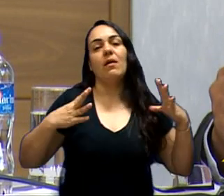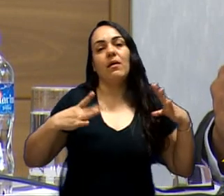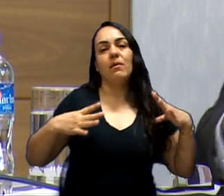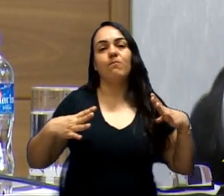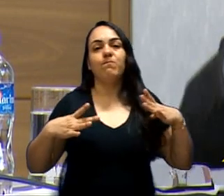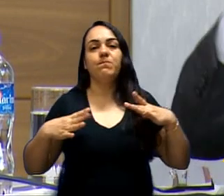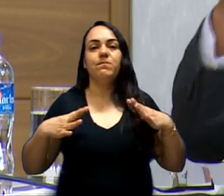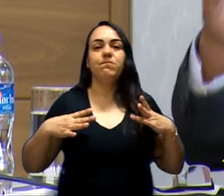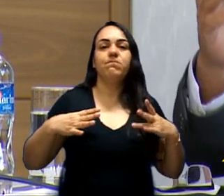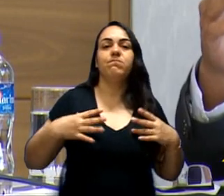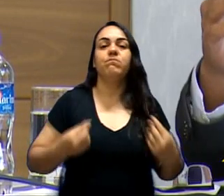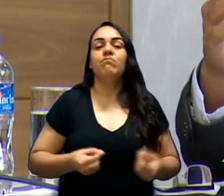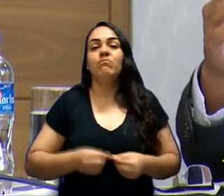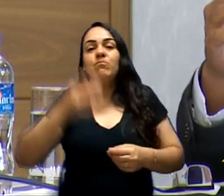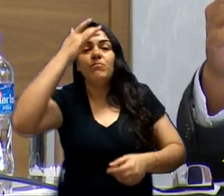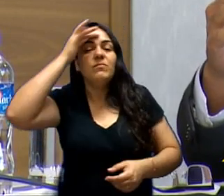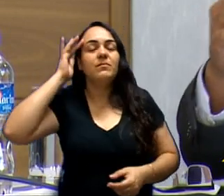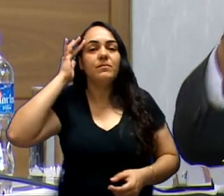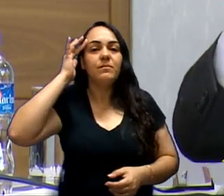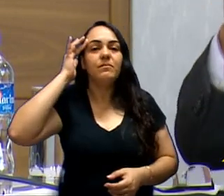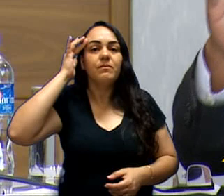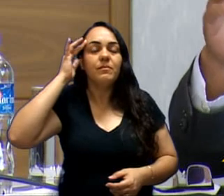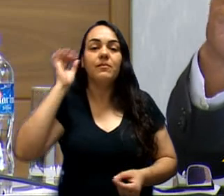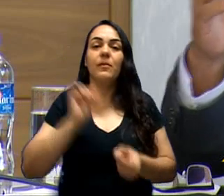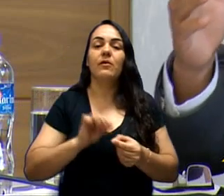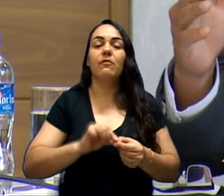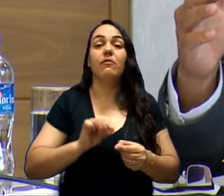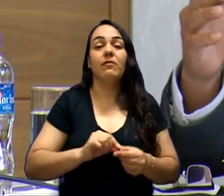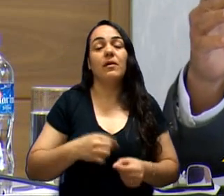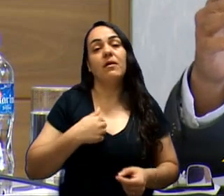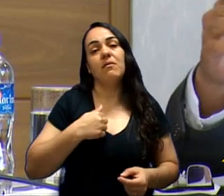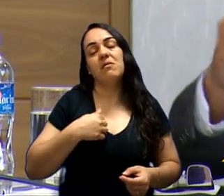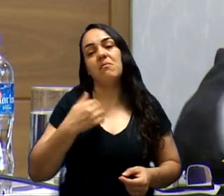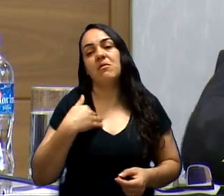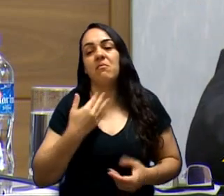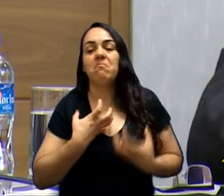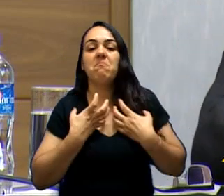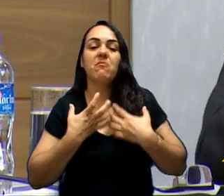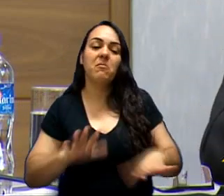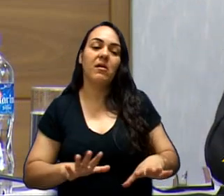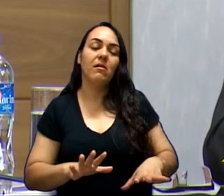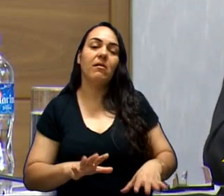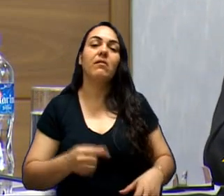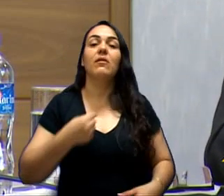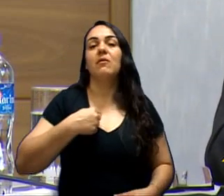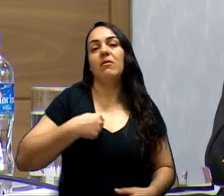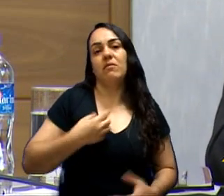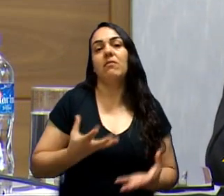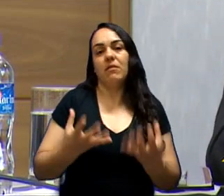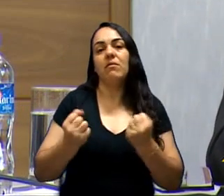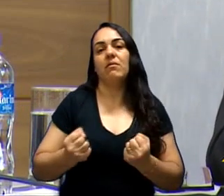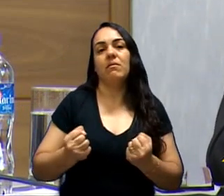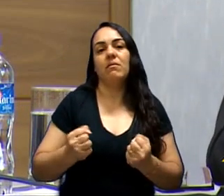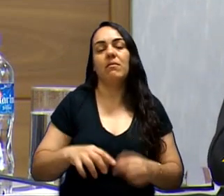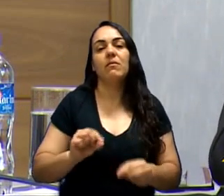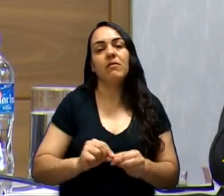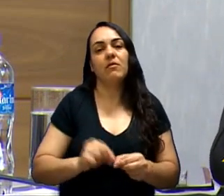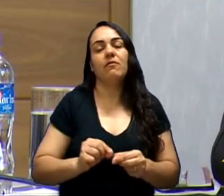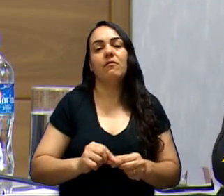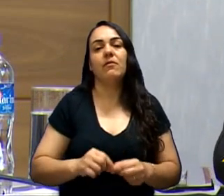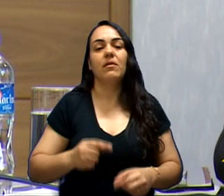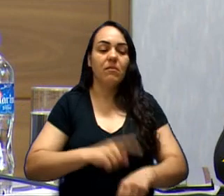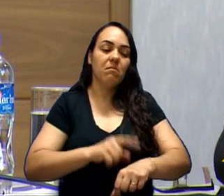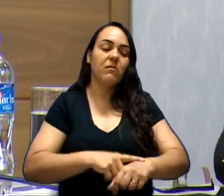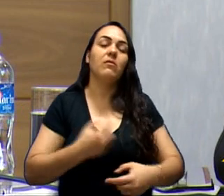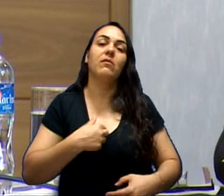conforto para que alguns façam o que acham que podem a qualquer momento, doutor Hélio. E isso não